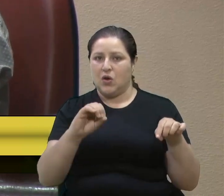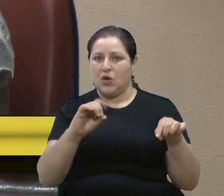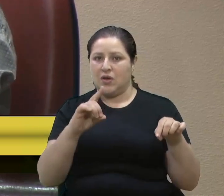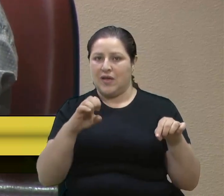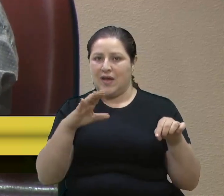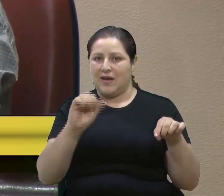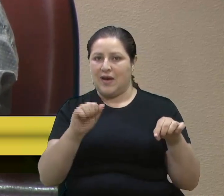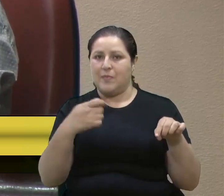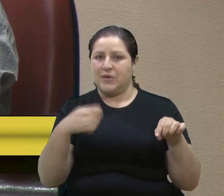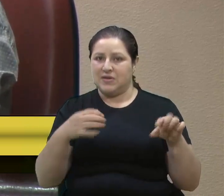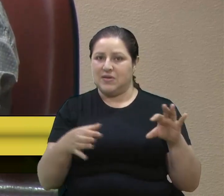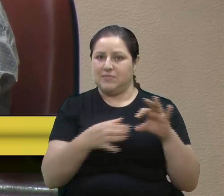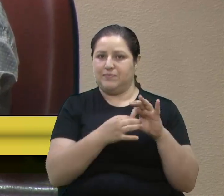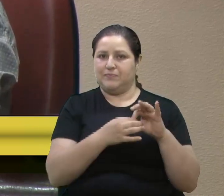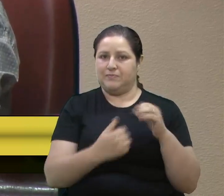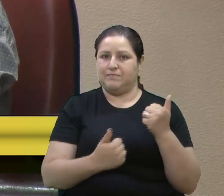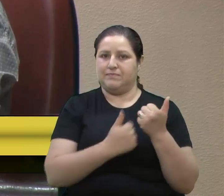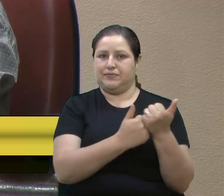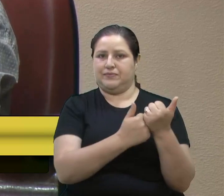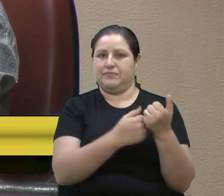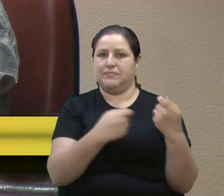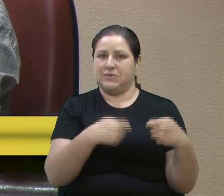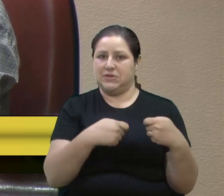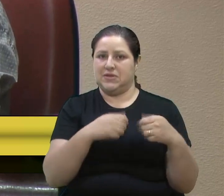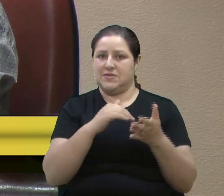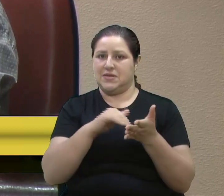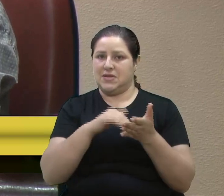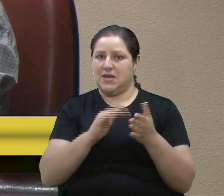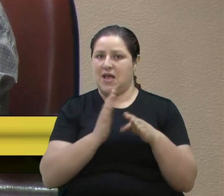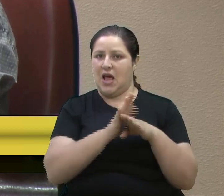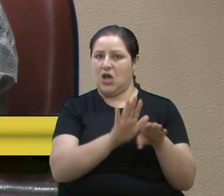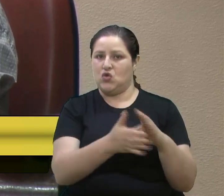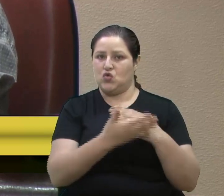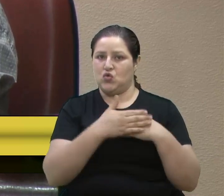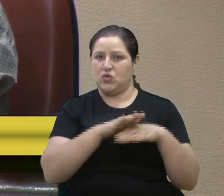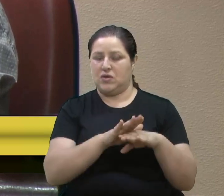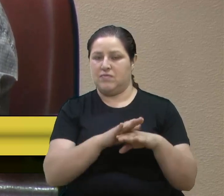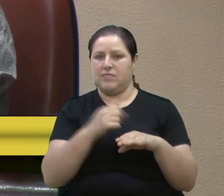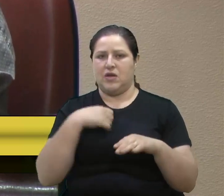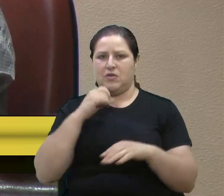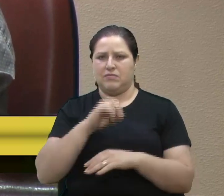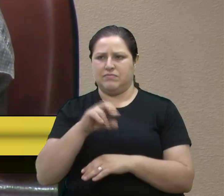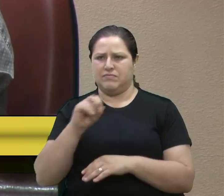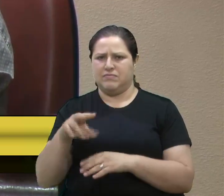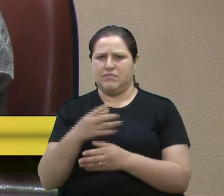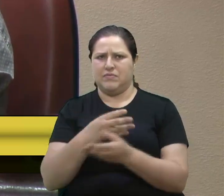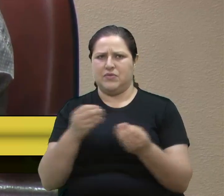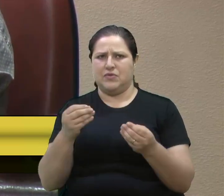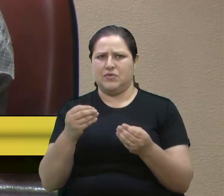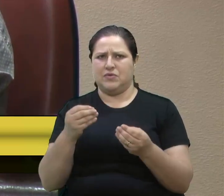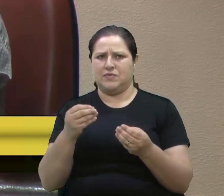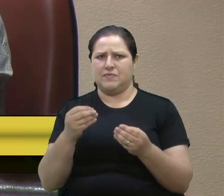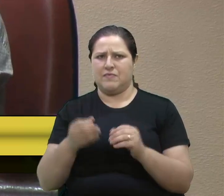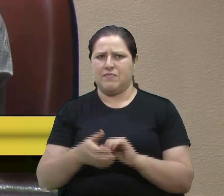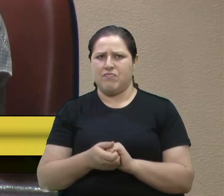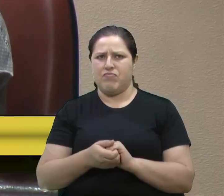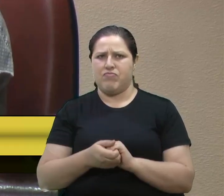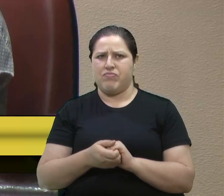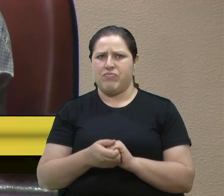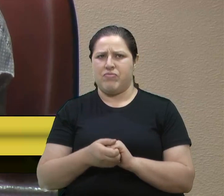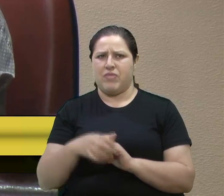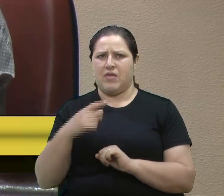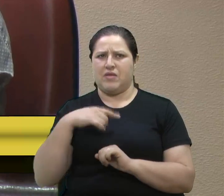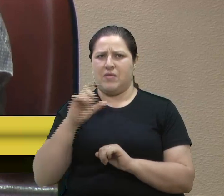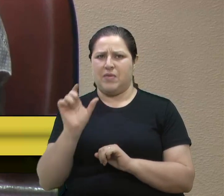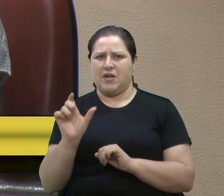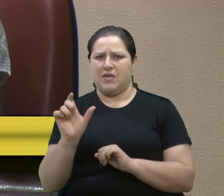têm que se ajudarem. Quantas vezes eu vi do Solete, rima com Melete, mas não é o